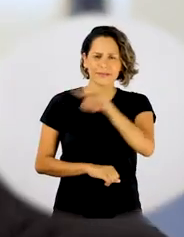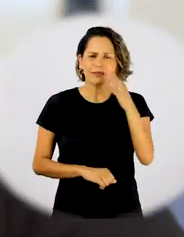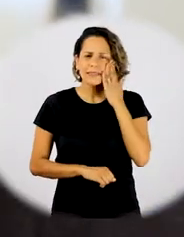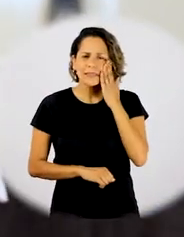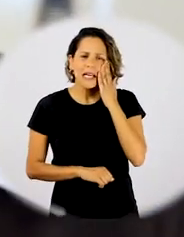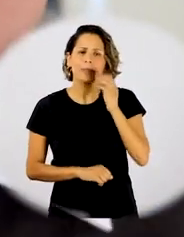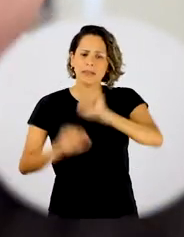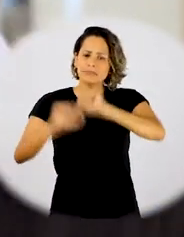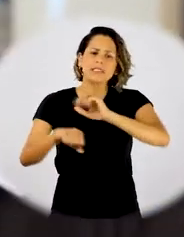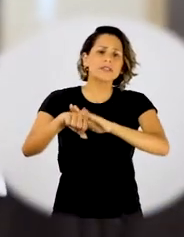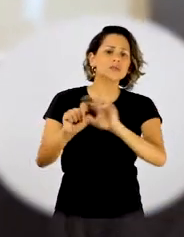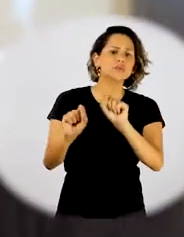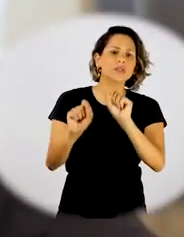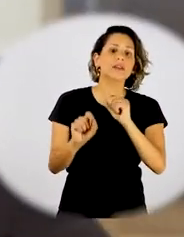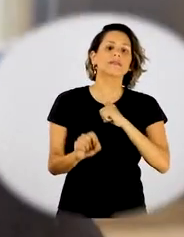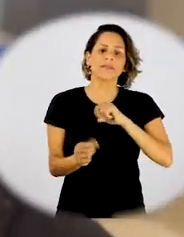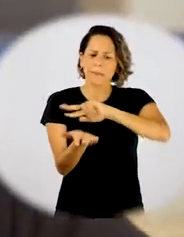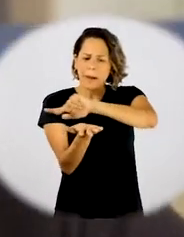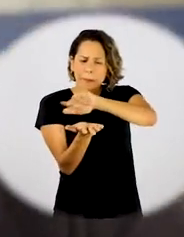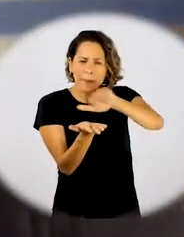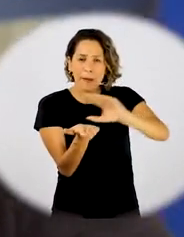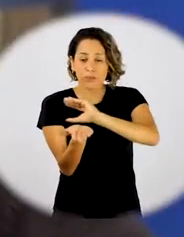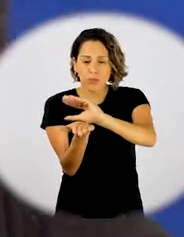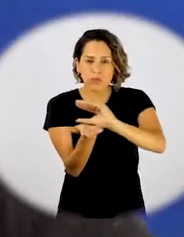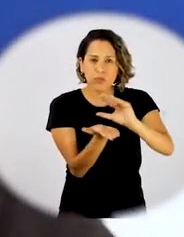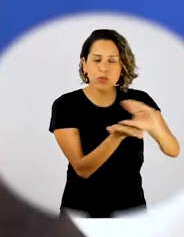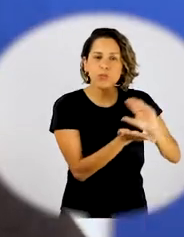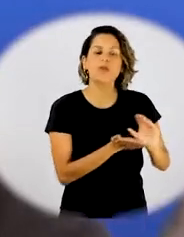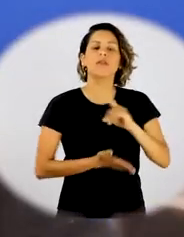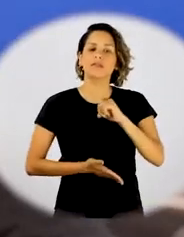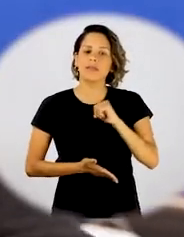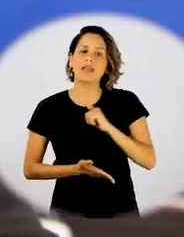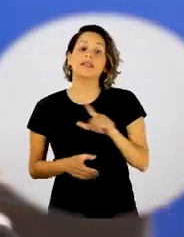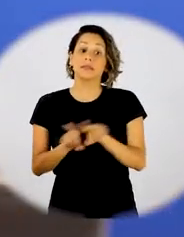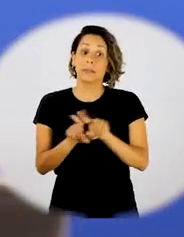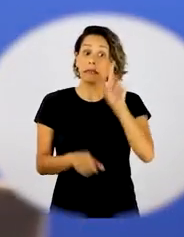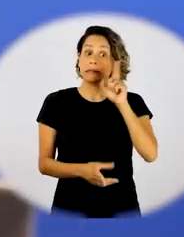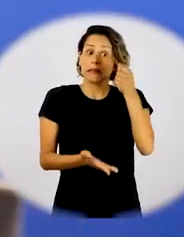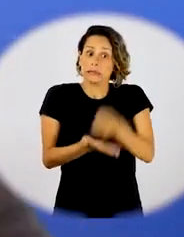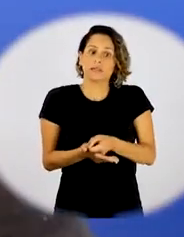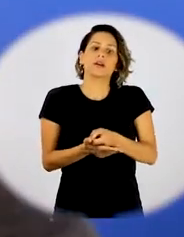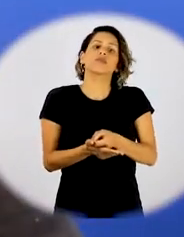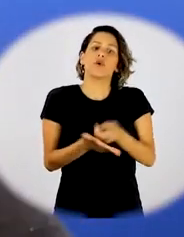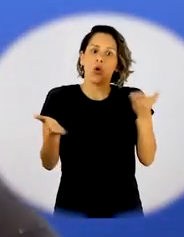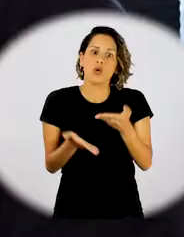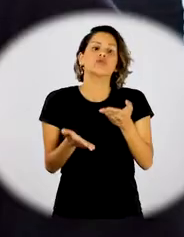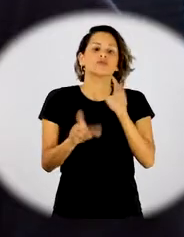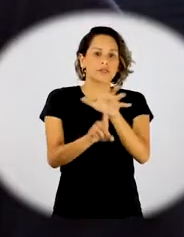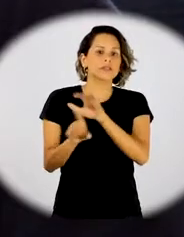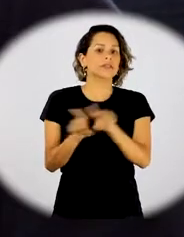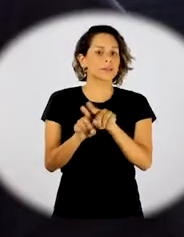Você sabe o que a Votorantim faz? A Votorantim faz investimentos em um portfólio diversificado e as decisões que tomamos impactam o hoje e o